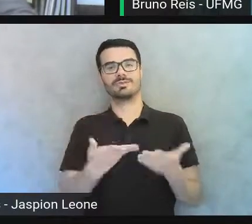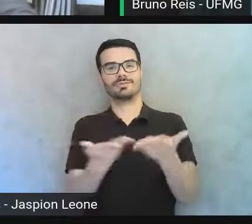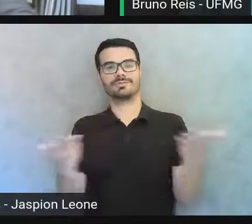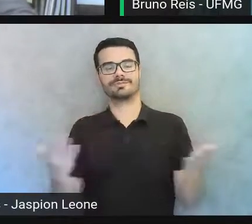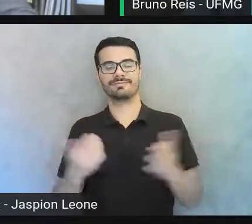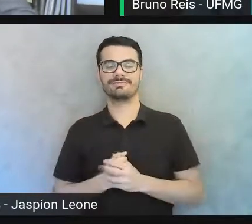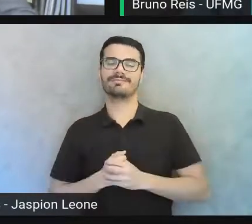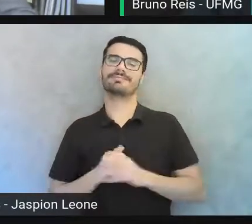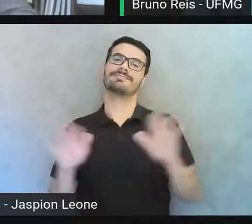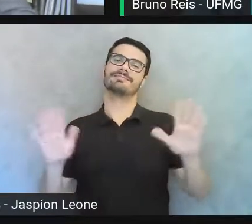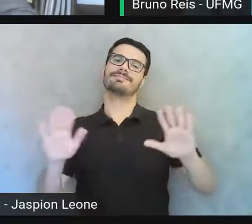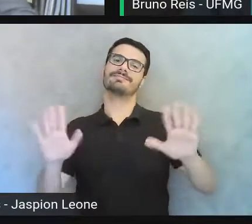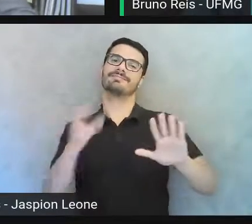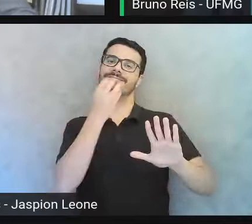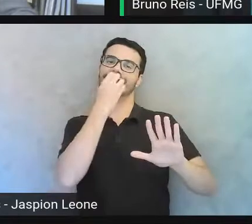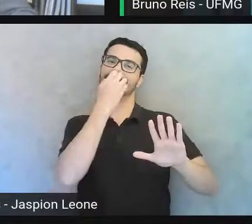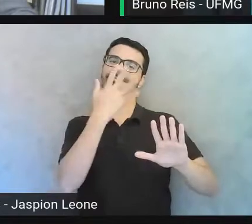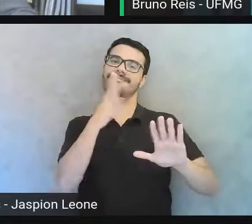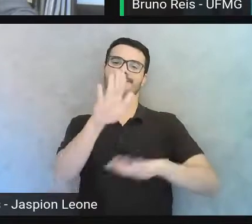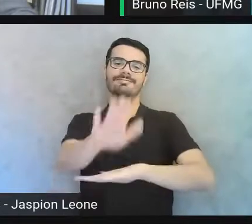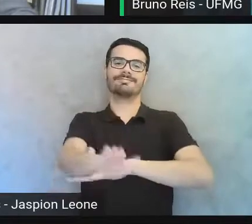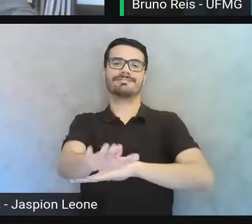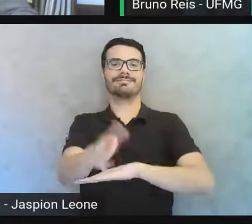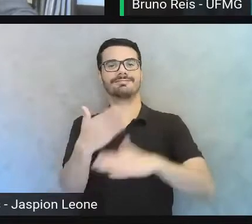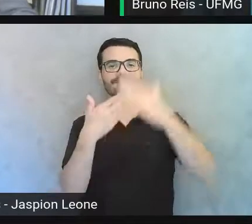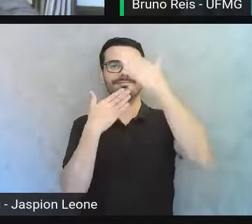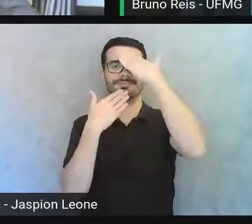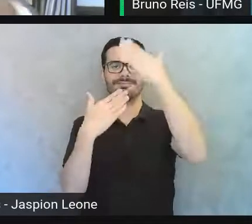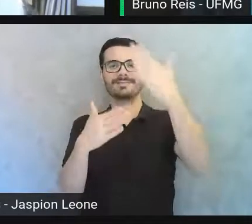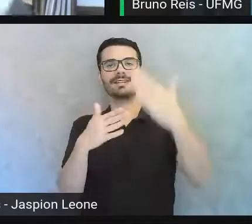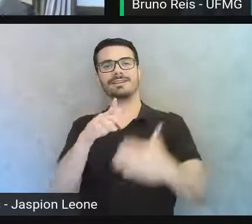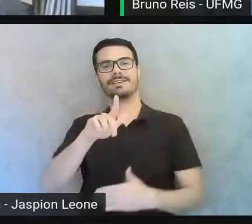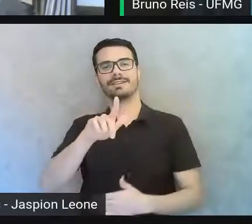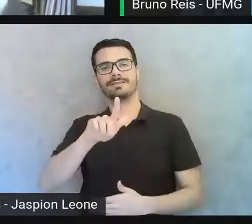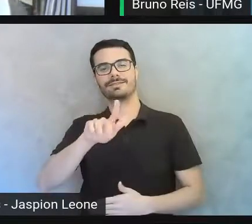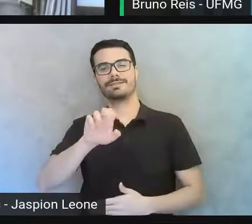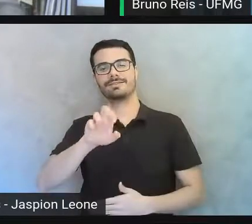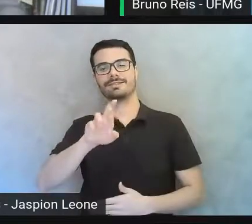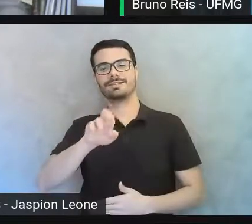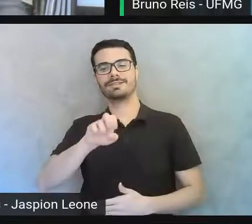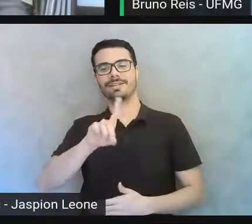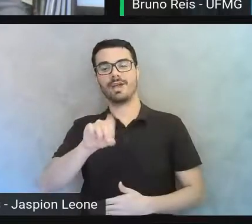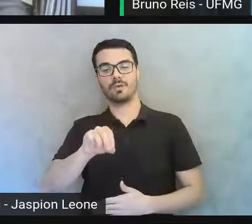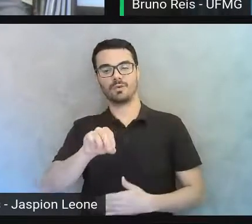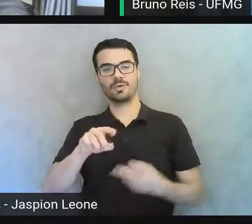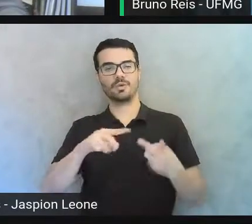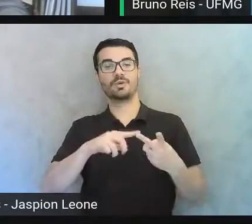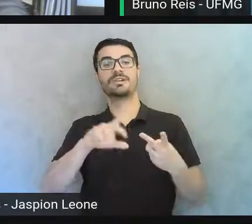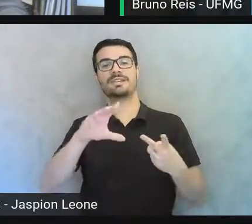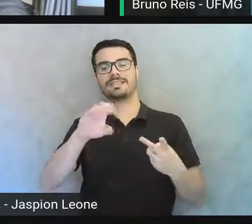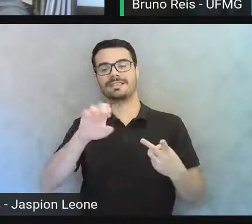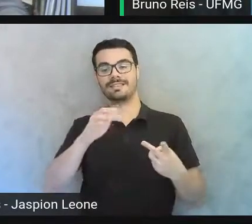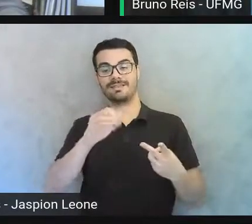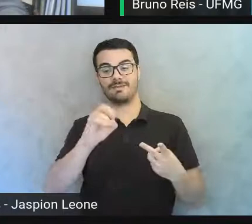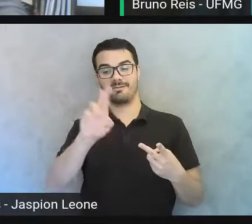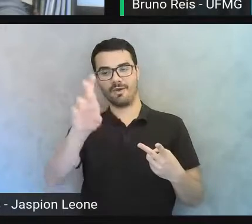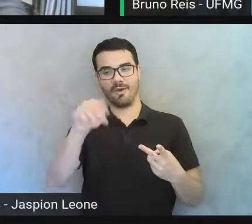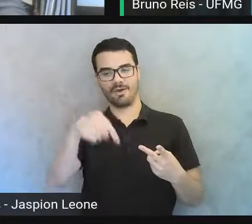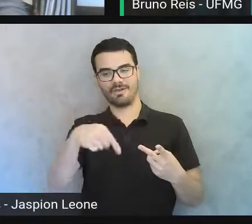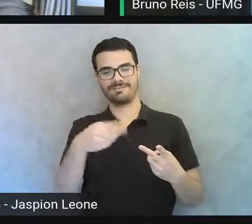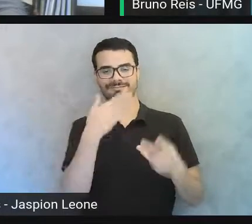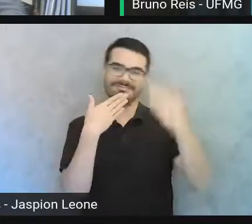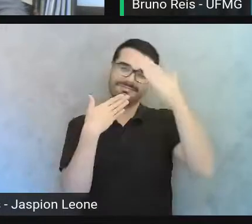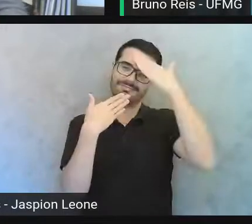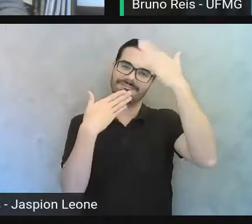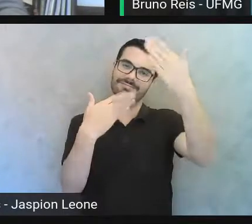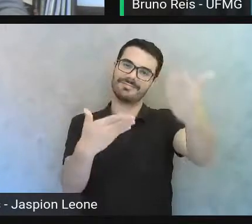boa tarde, muito obrigado, Geraldo, obrigado ao Serfor pelo convite. Um prazer estar aqui com vocês de novo,